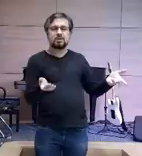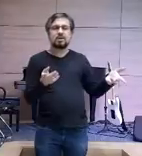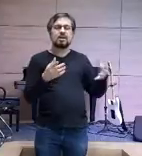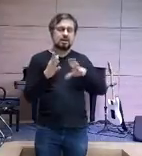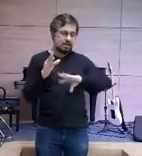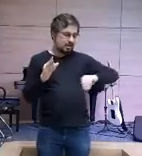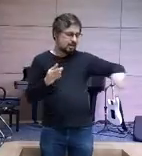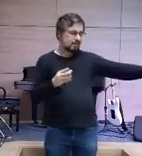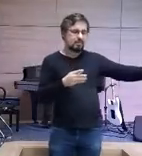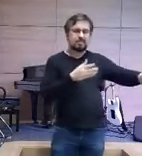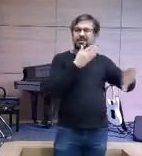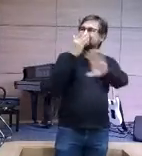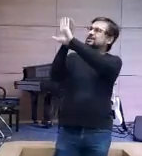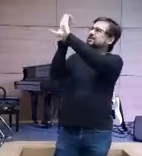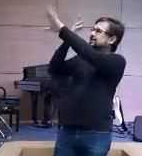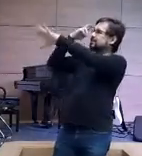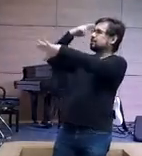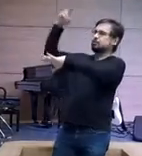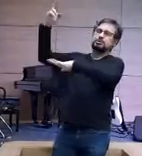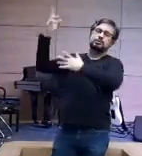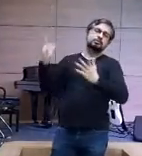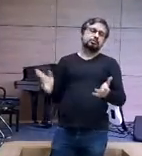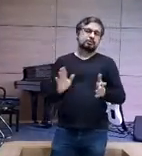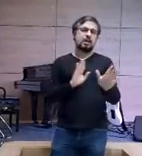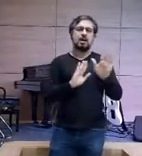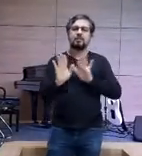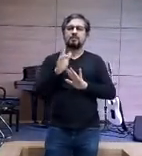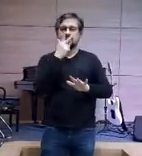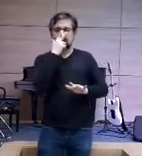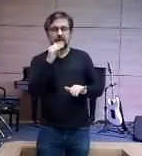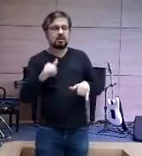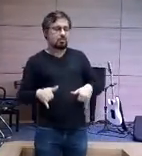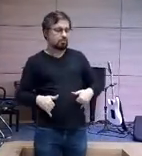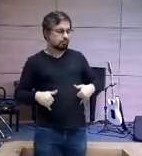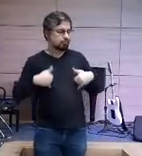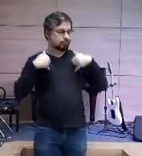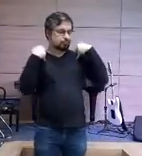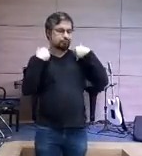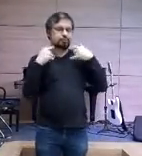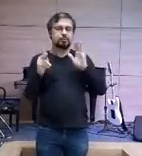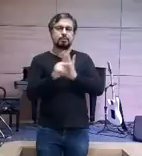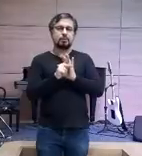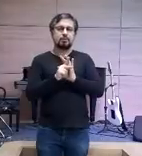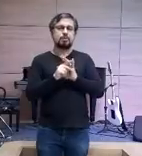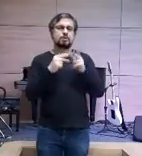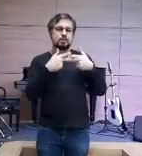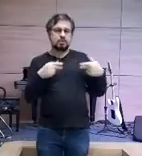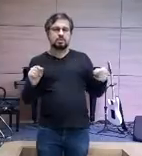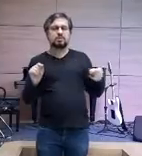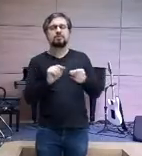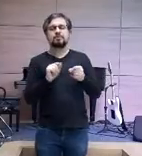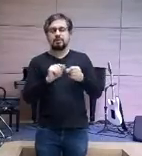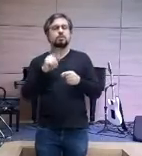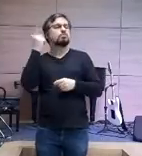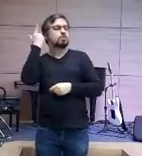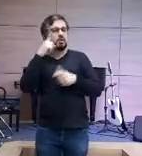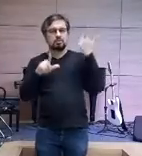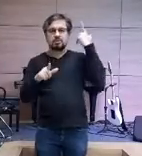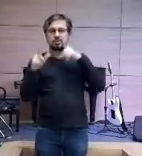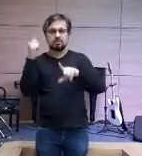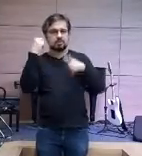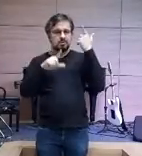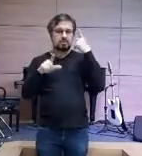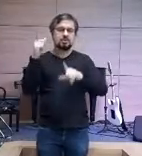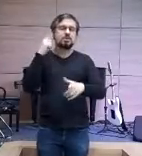distante do Senhor muitas vezes a gente pode até orgulhar-se né de nossas próprias realizações com precisamos